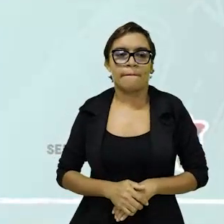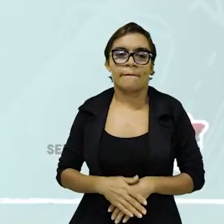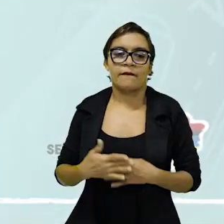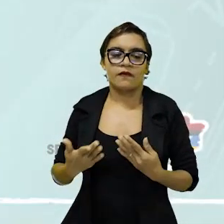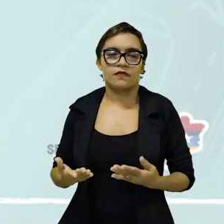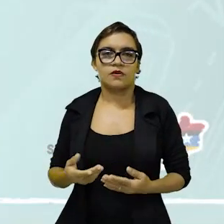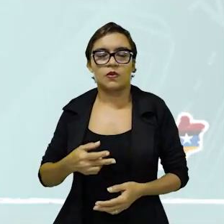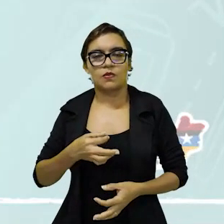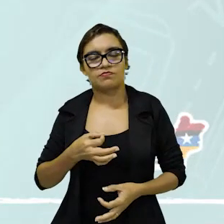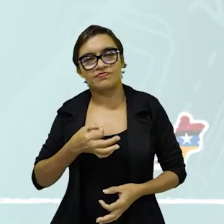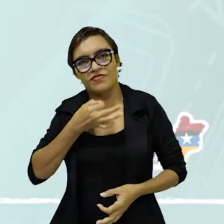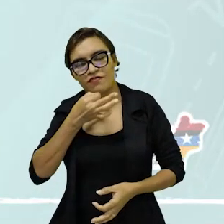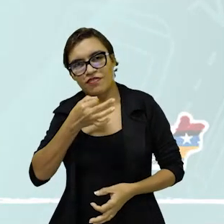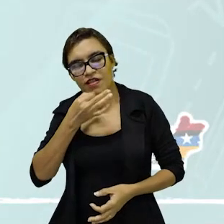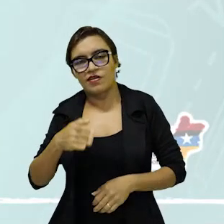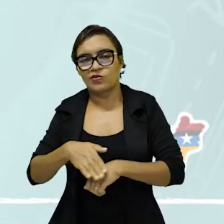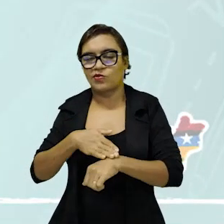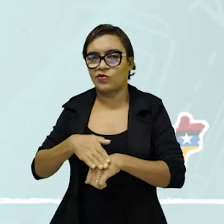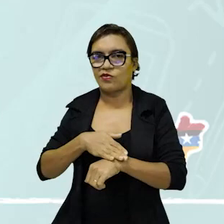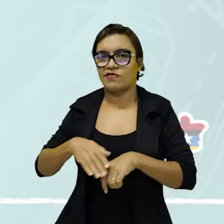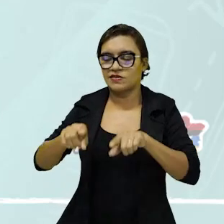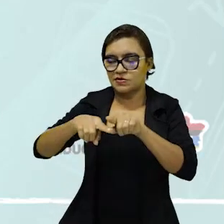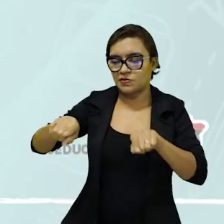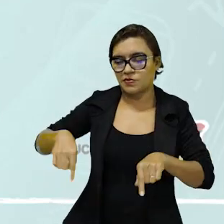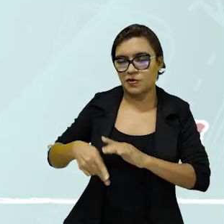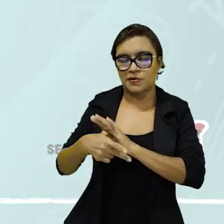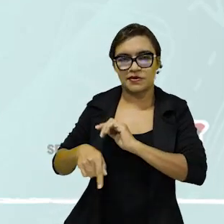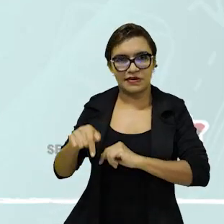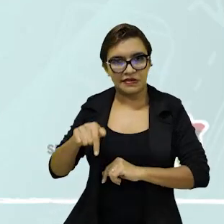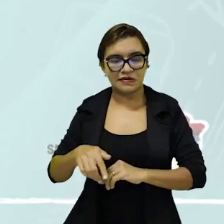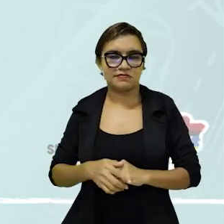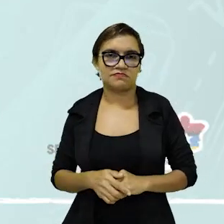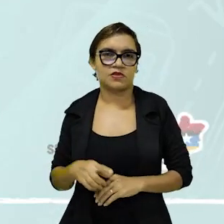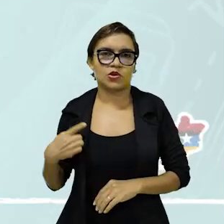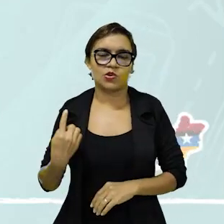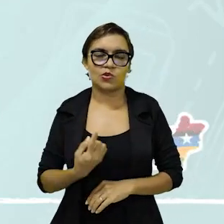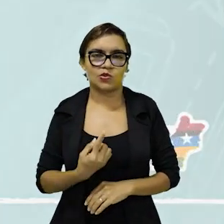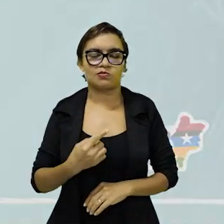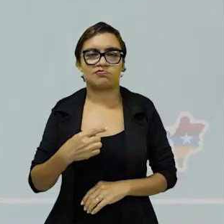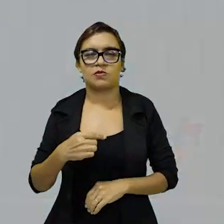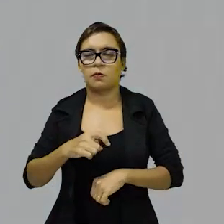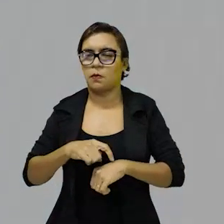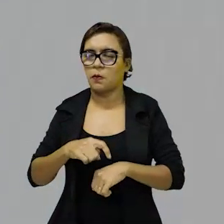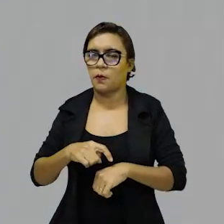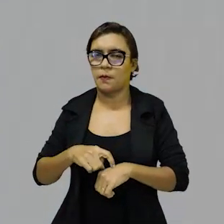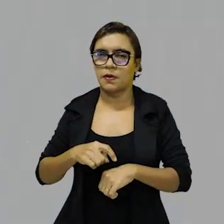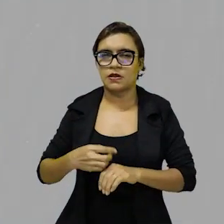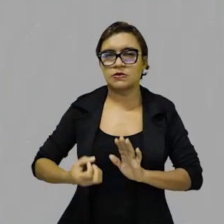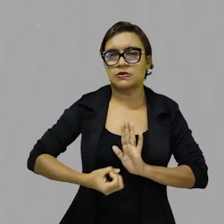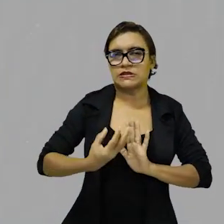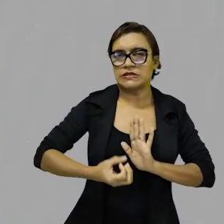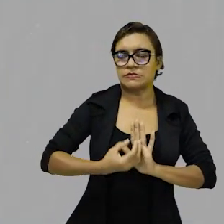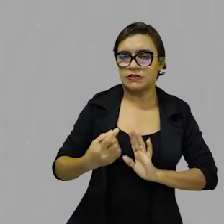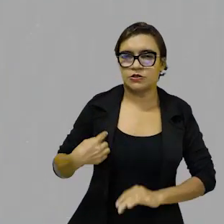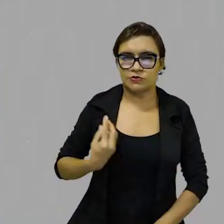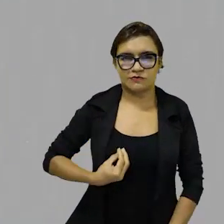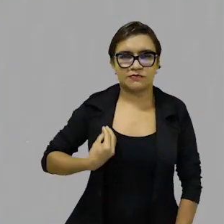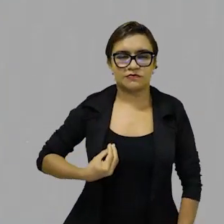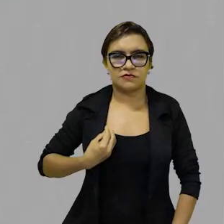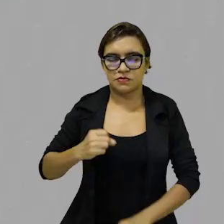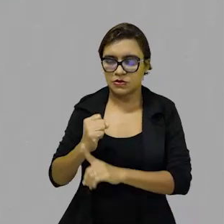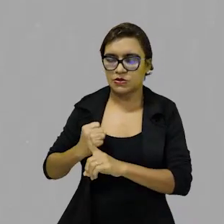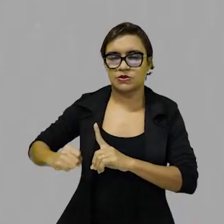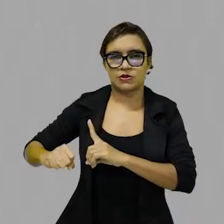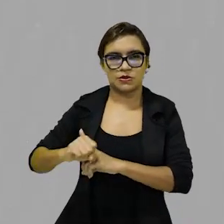estava comentando aqui no estúdio que eu acredito fielmente que nós estamos vivendo um período muito expressionista, né? Um período da sociedade,